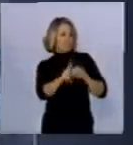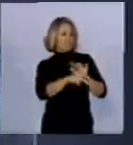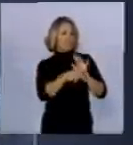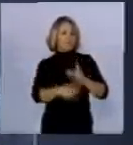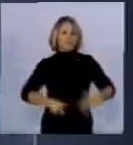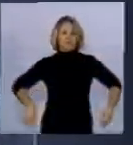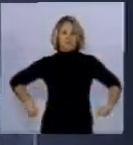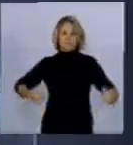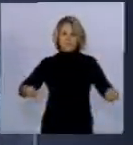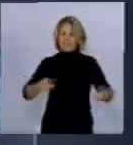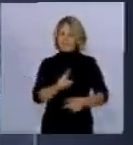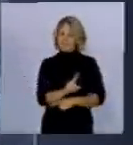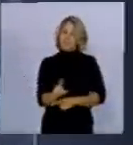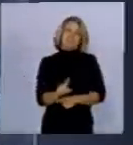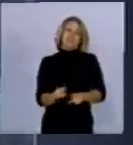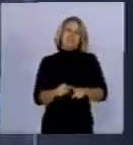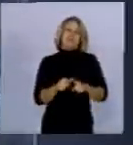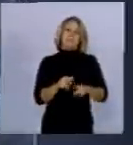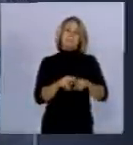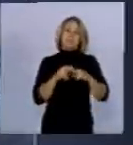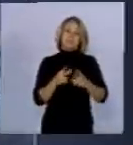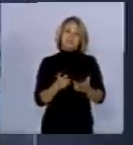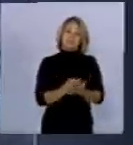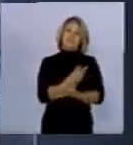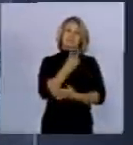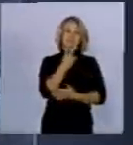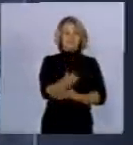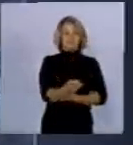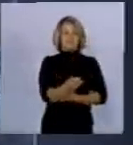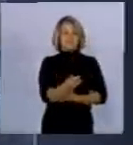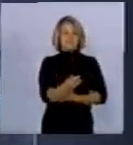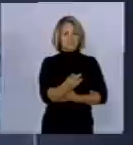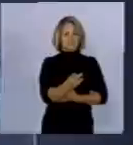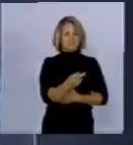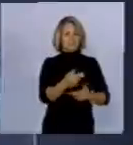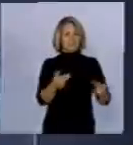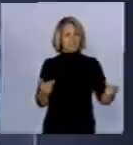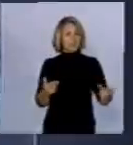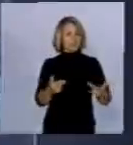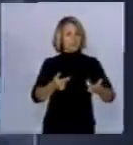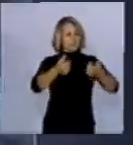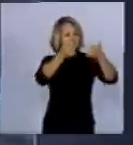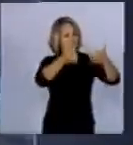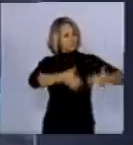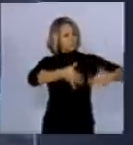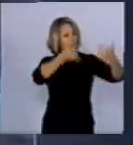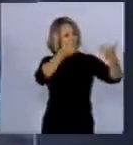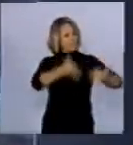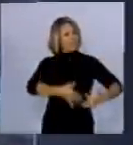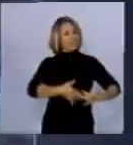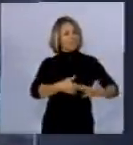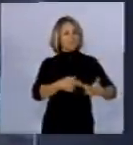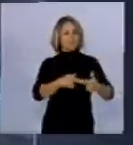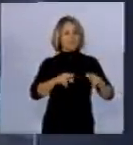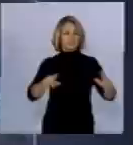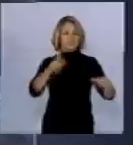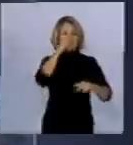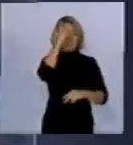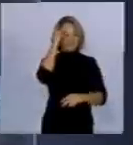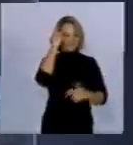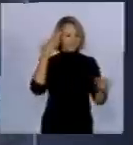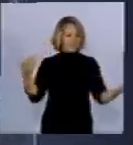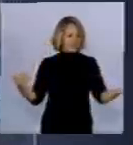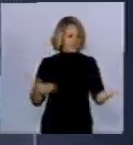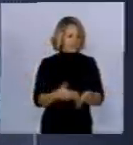e aí está talvez a origem do sofisma que tem sido eh tanto propalado pelos diversos Agentes do mercado até o